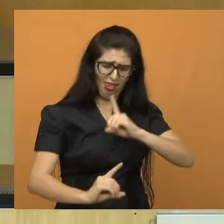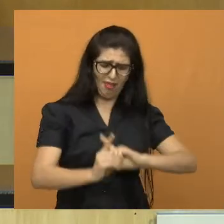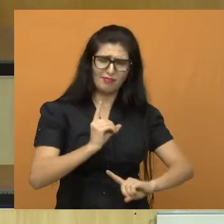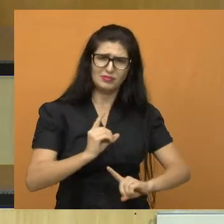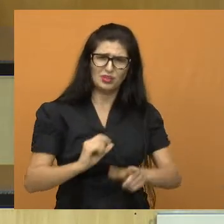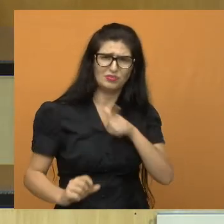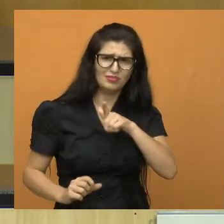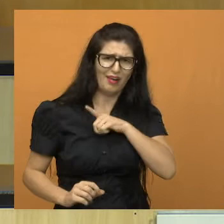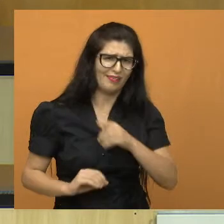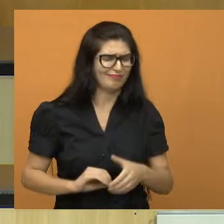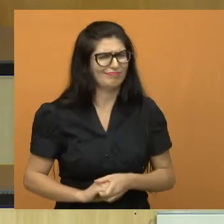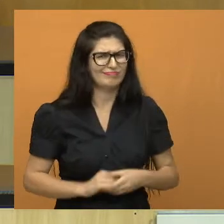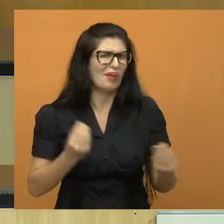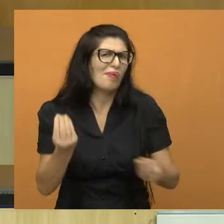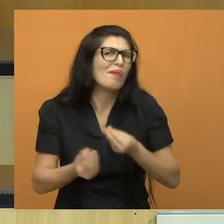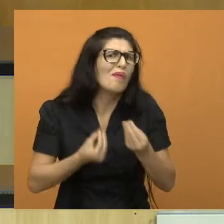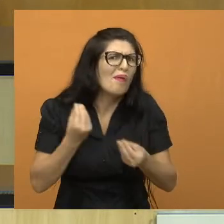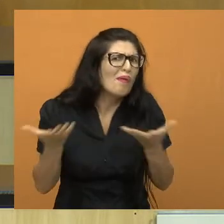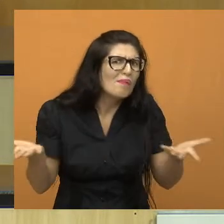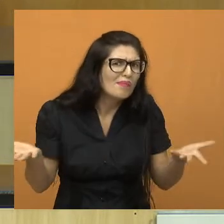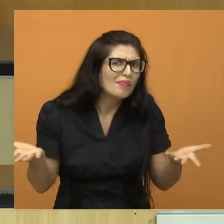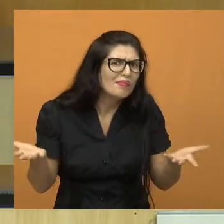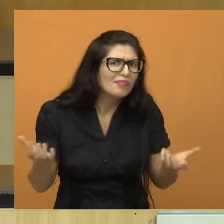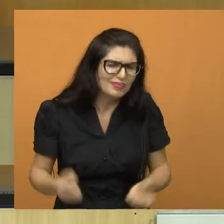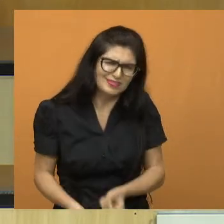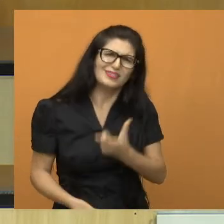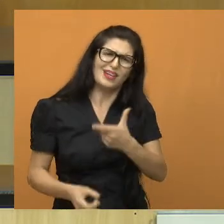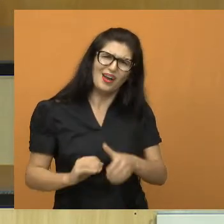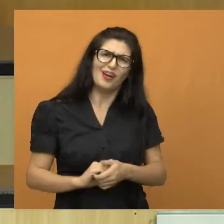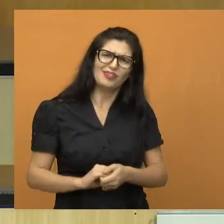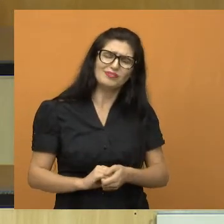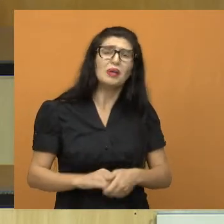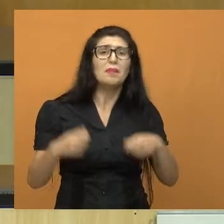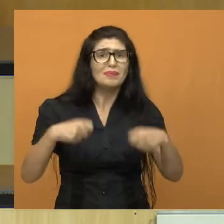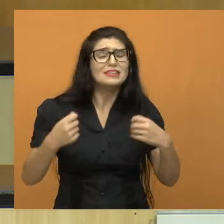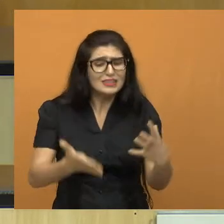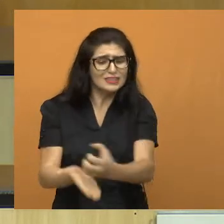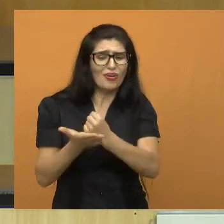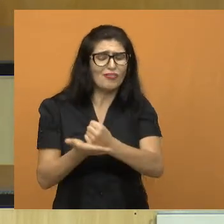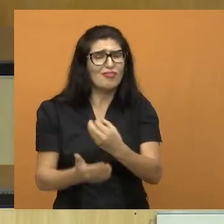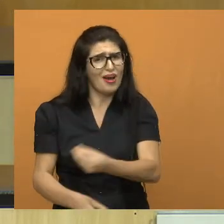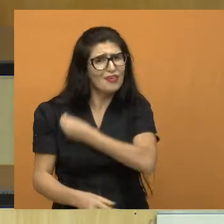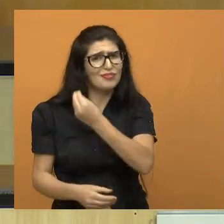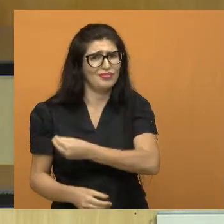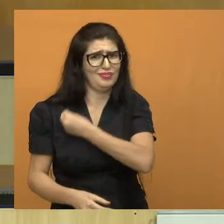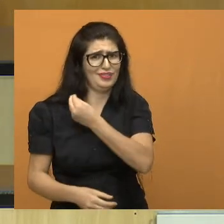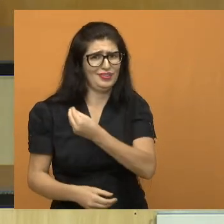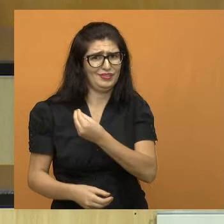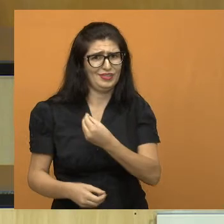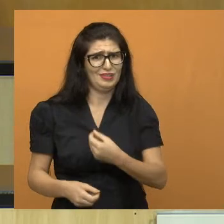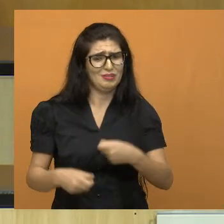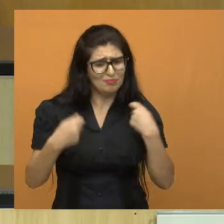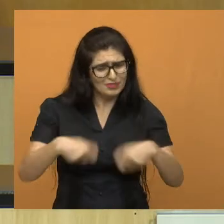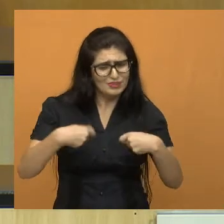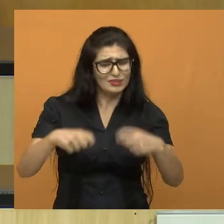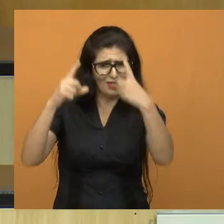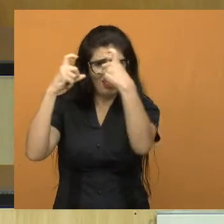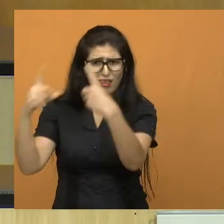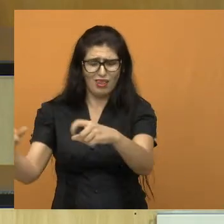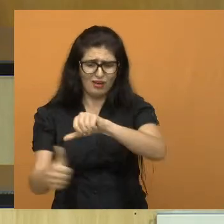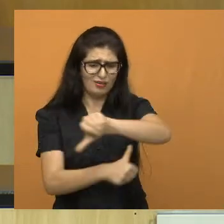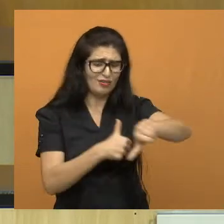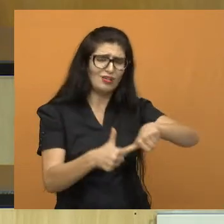essa campanha de fraternidade é um grito para salvar vidas. E aqui, na voz da Sara, a gente vê